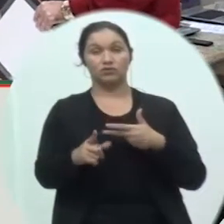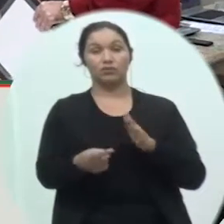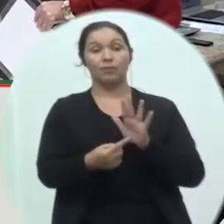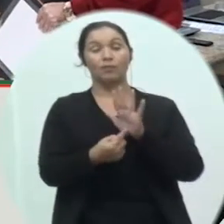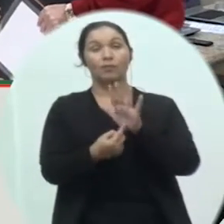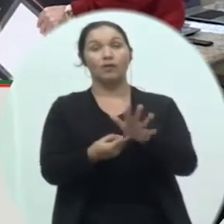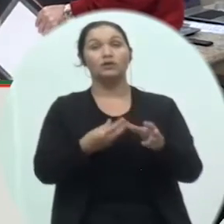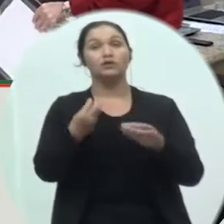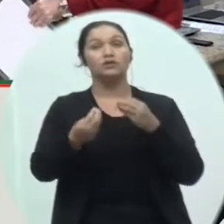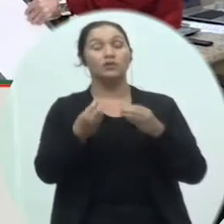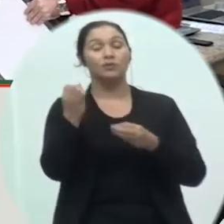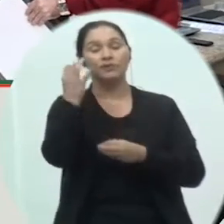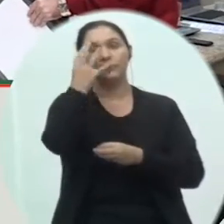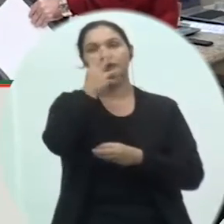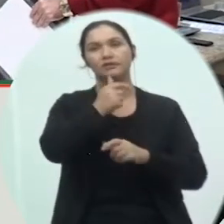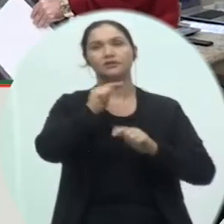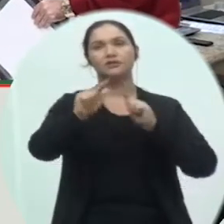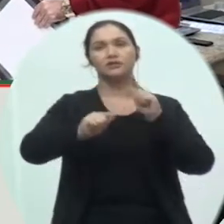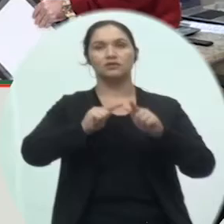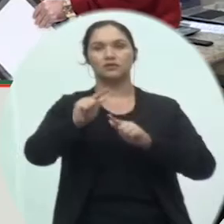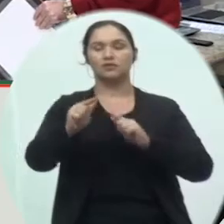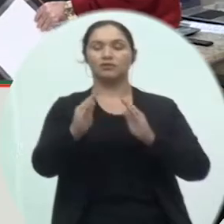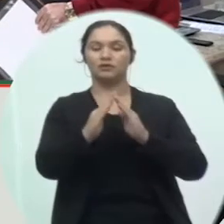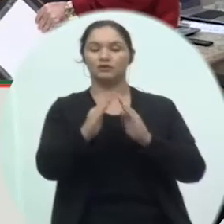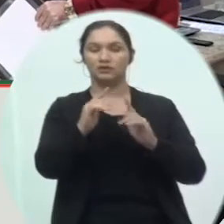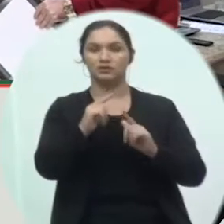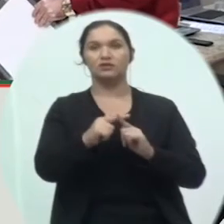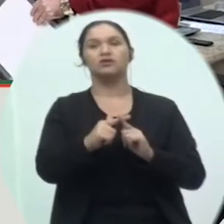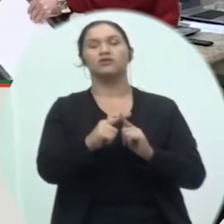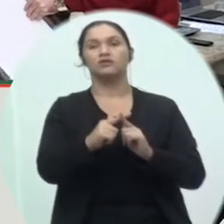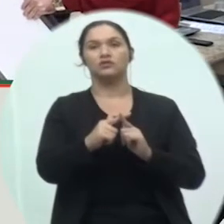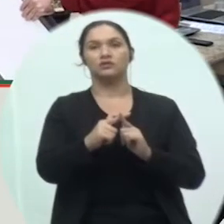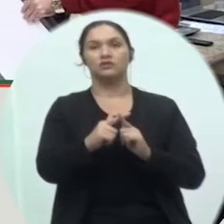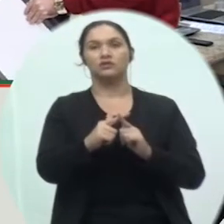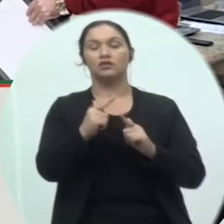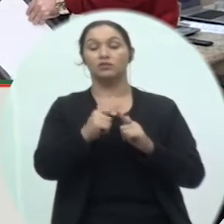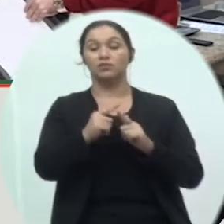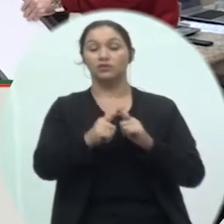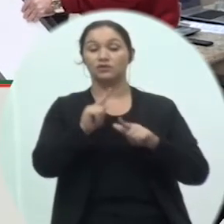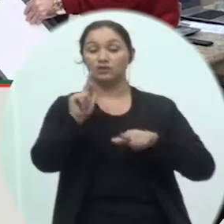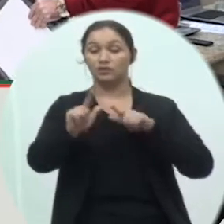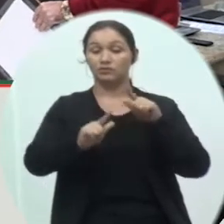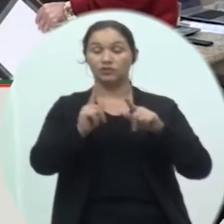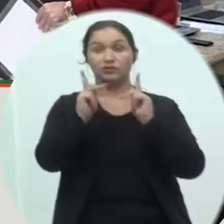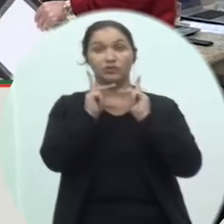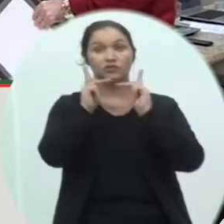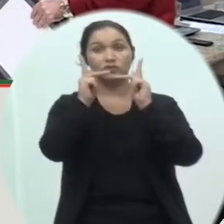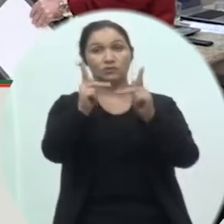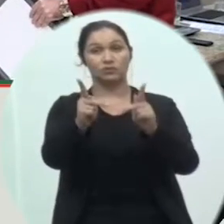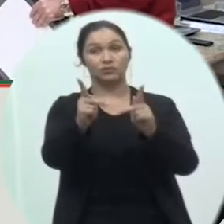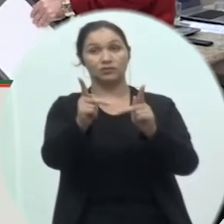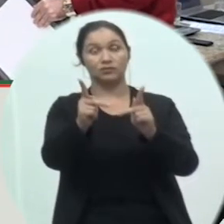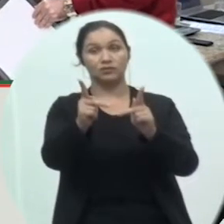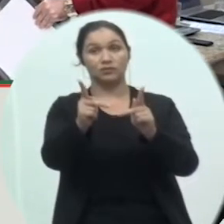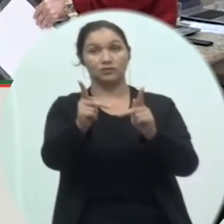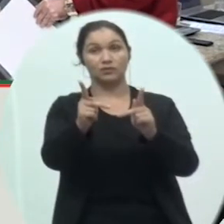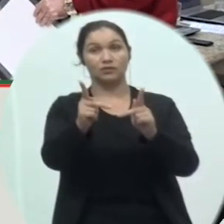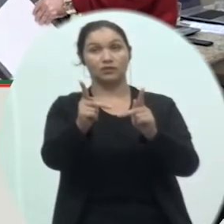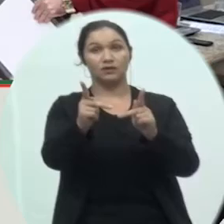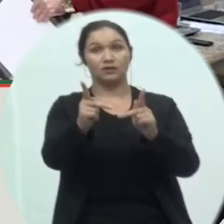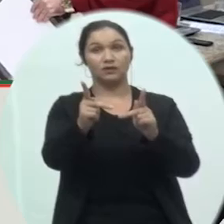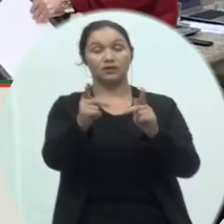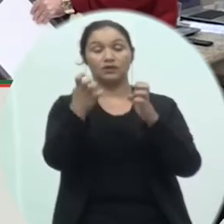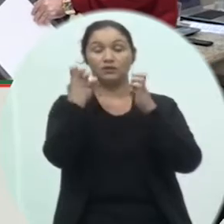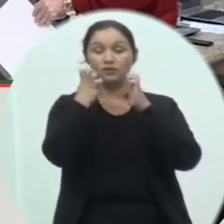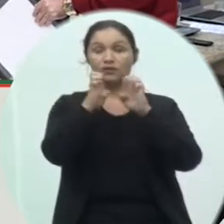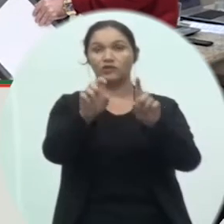excelente trabalho, à Igreja Presbiteriana da nossa cidade, pelo trabalho da pregação do Evangelho, mas também junto